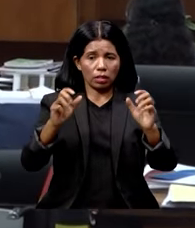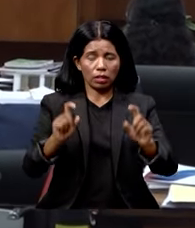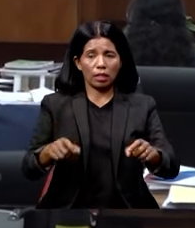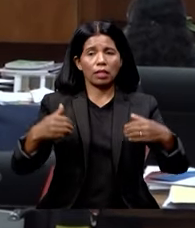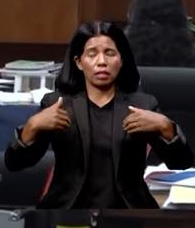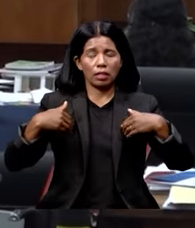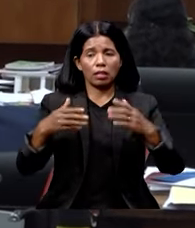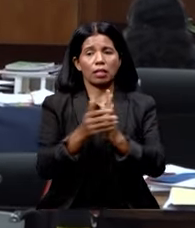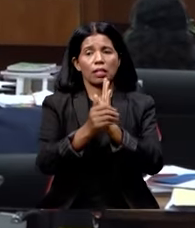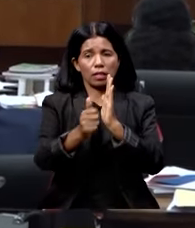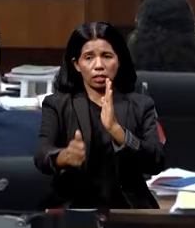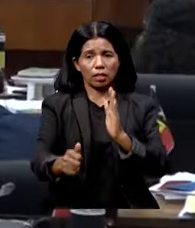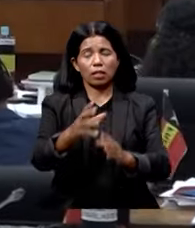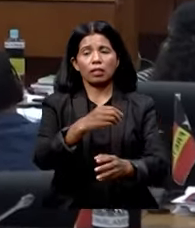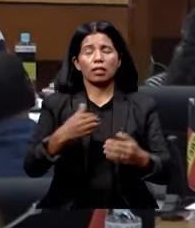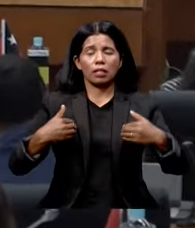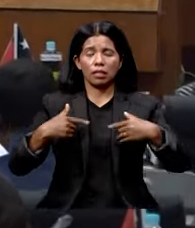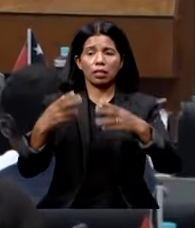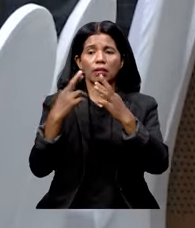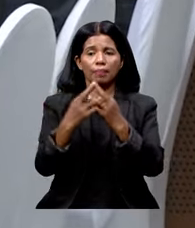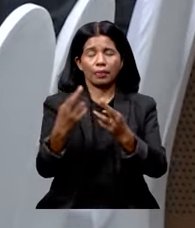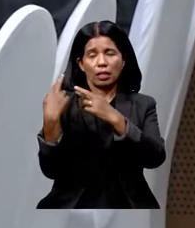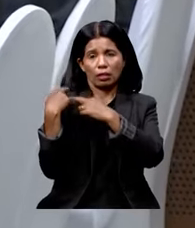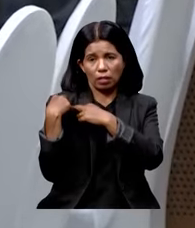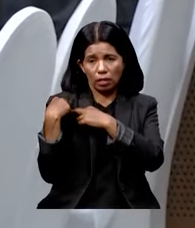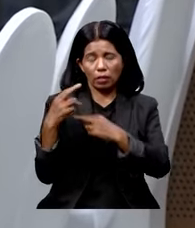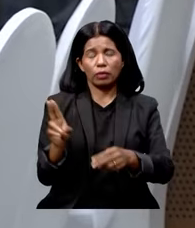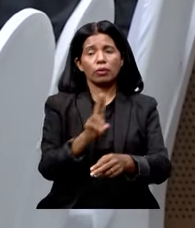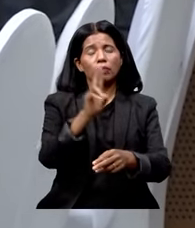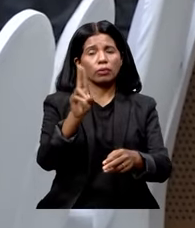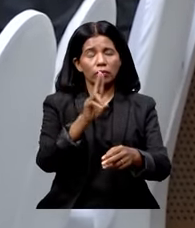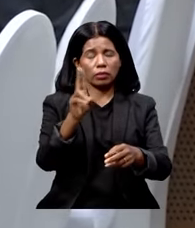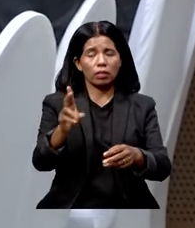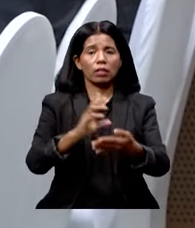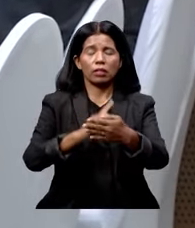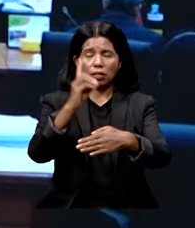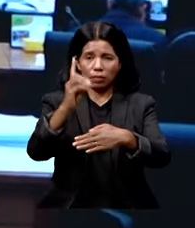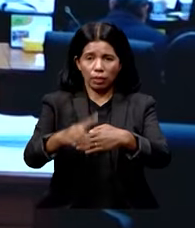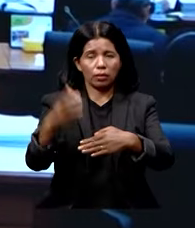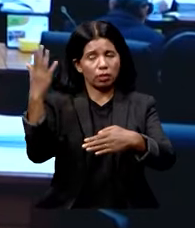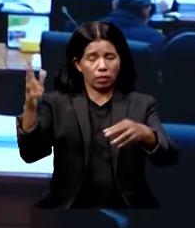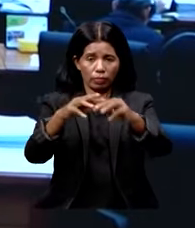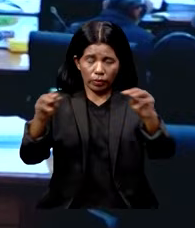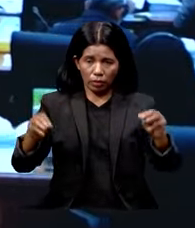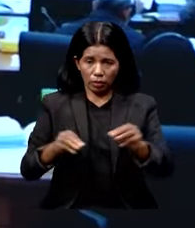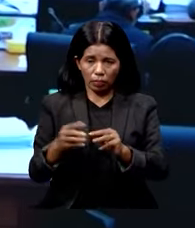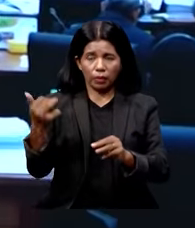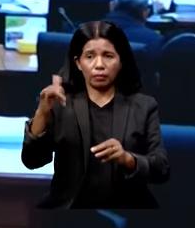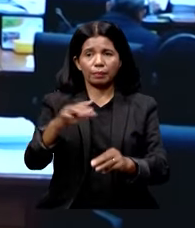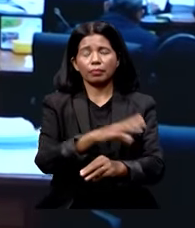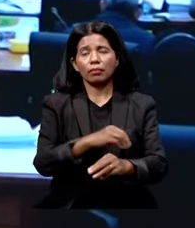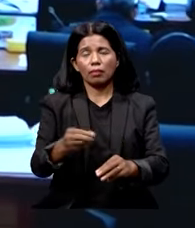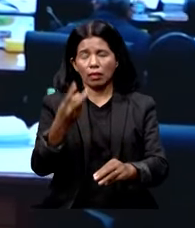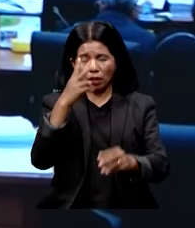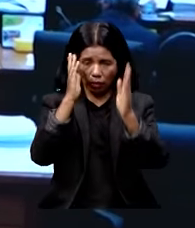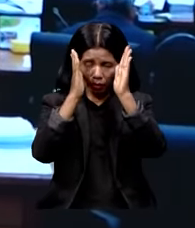uma capacidade a tu responsabiliza o dizer no nebelejar o desenvolvimento e a município Sira. A tu reforça de ter o conceito